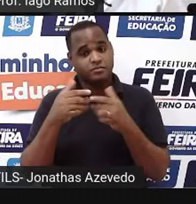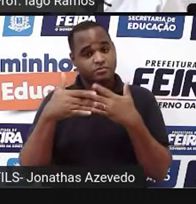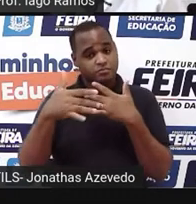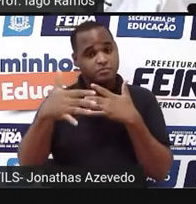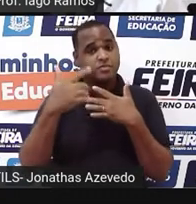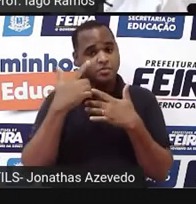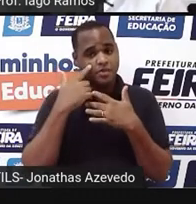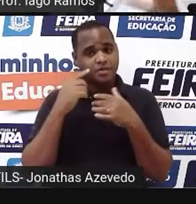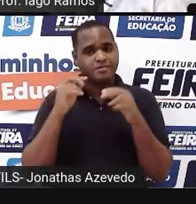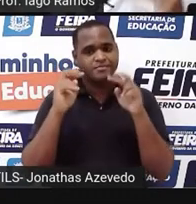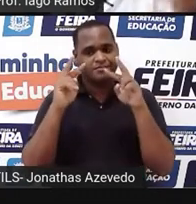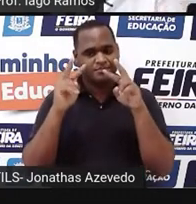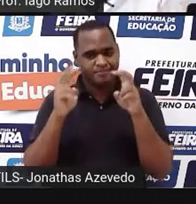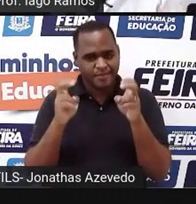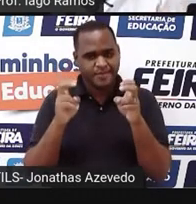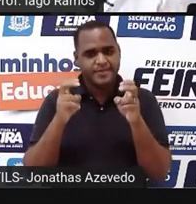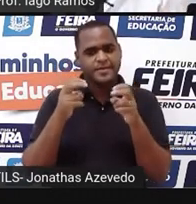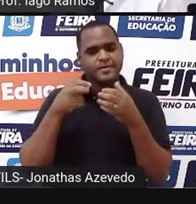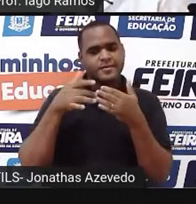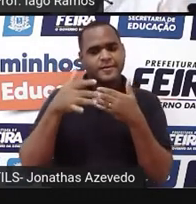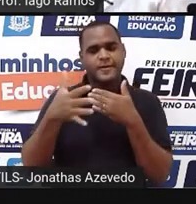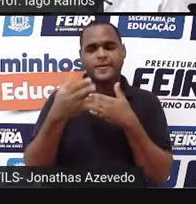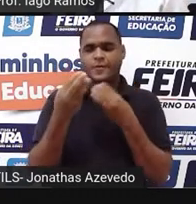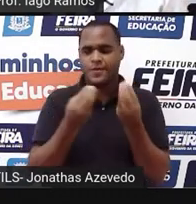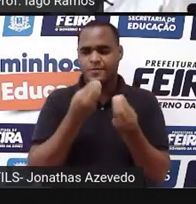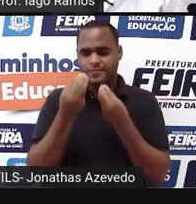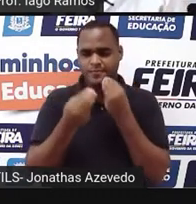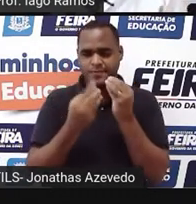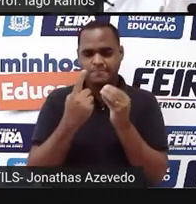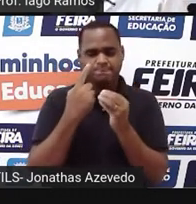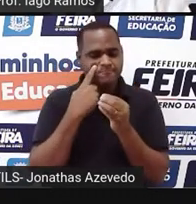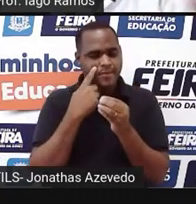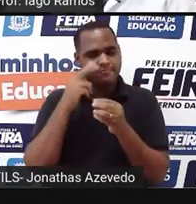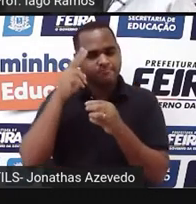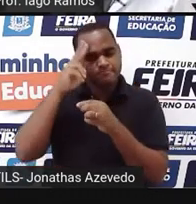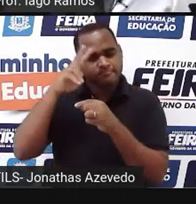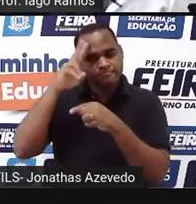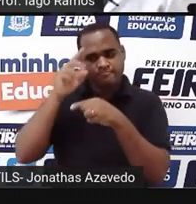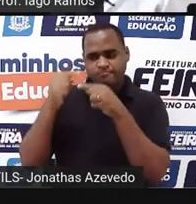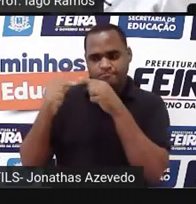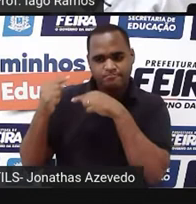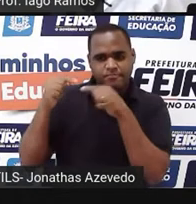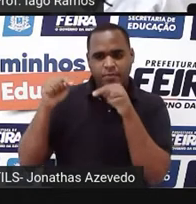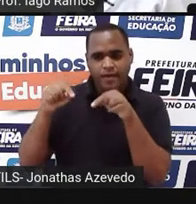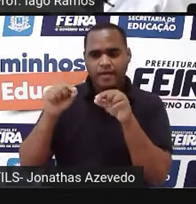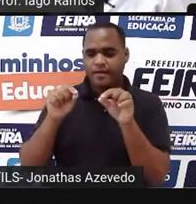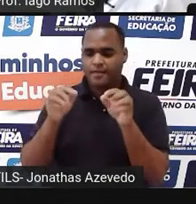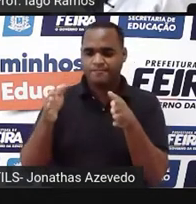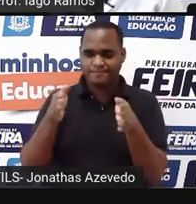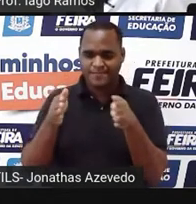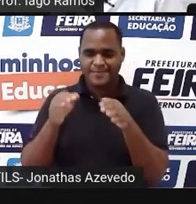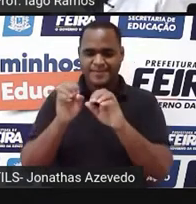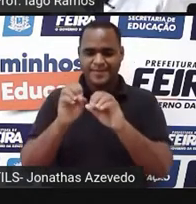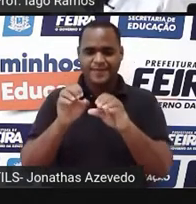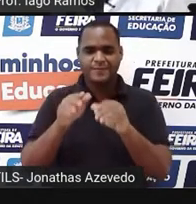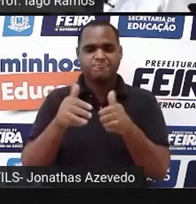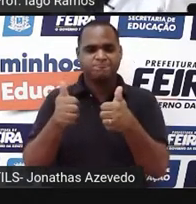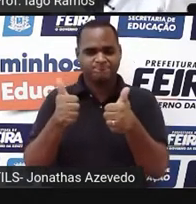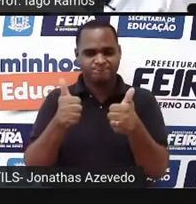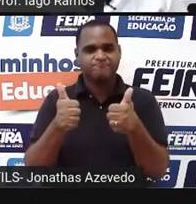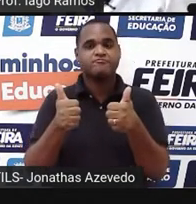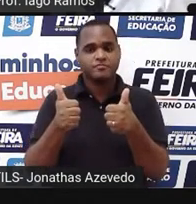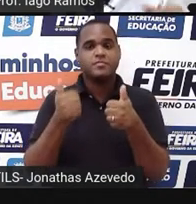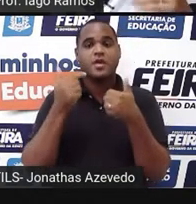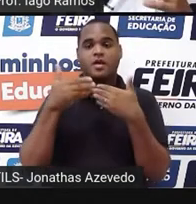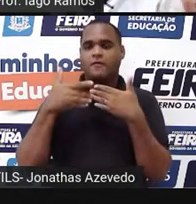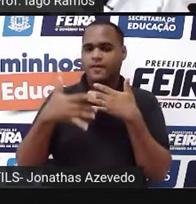mais coisas e nessas coisas que a gente vai ver, a gente acaba relembrando o que a gente viu até essa parte da aula, tá bom? Então aqui, a partir de